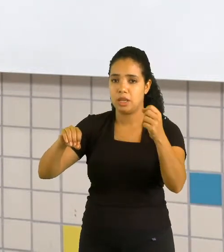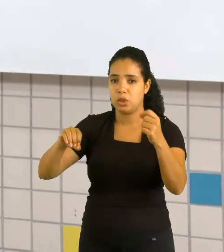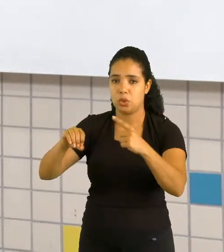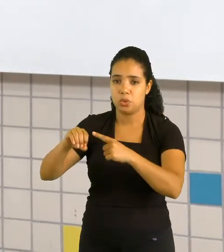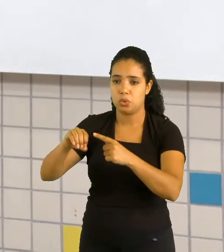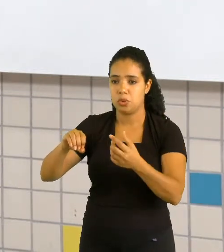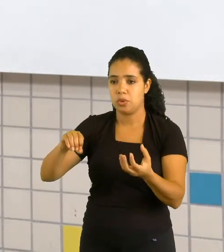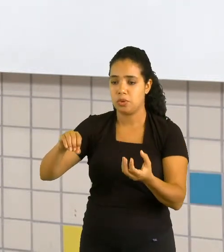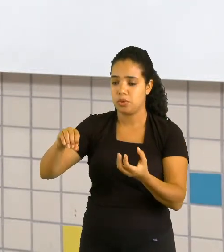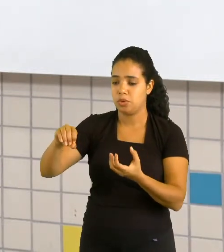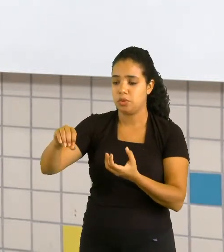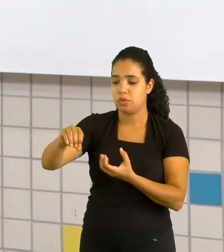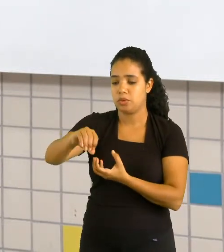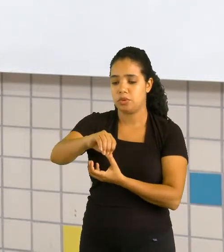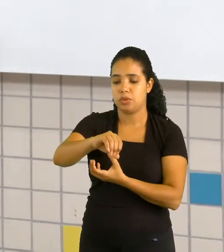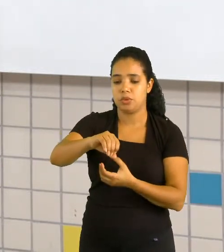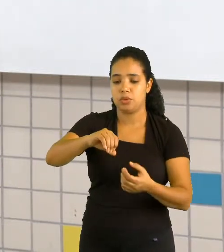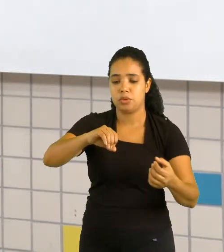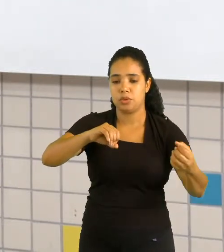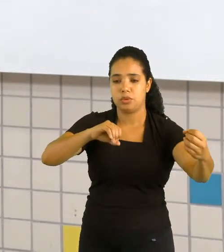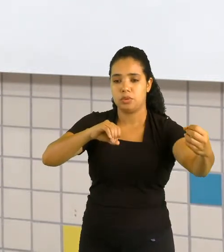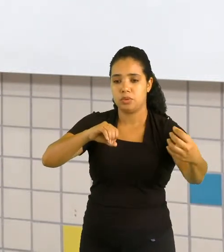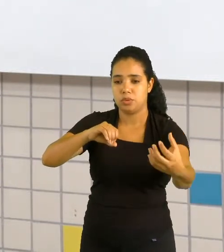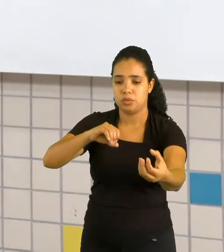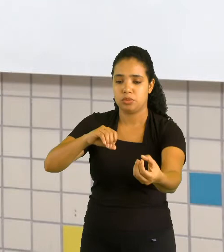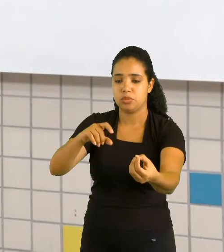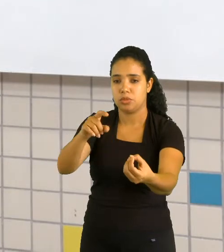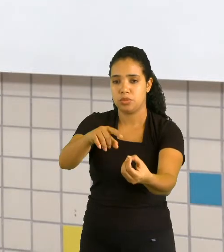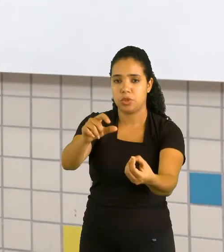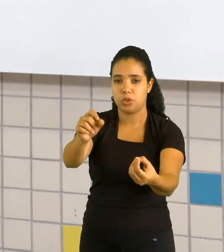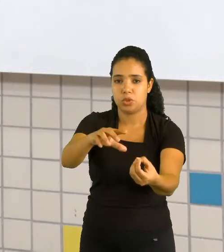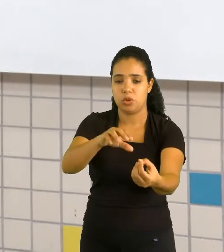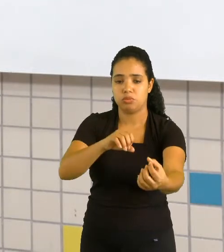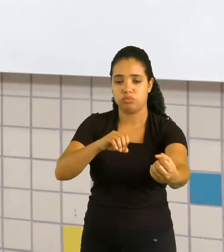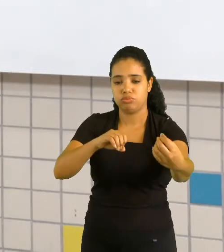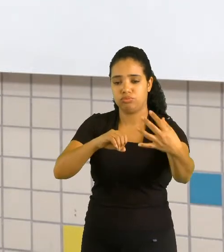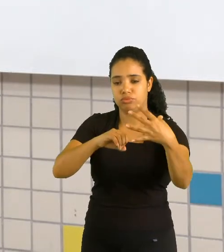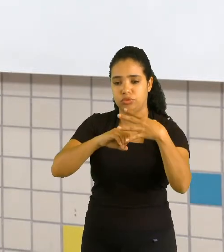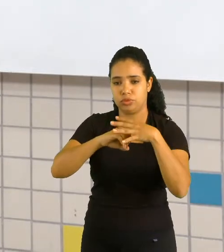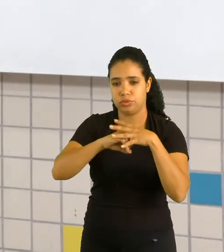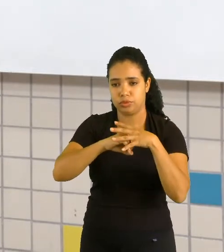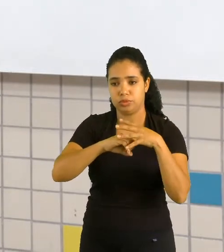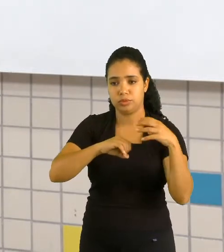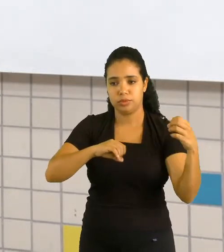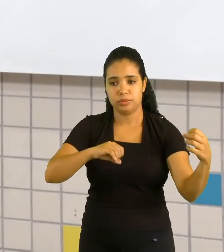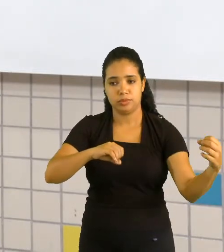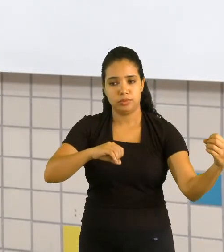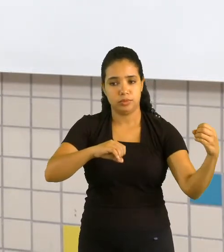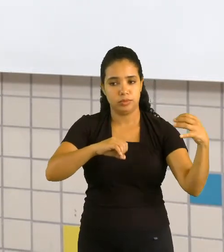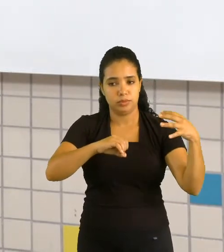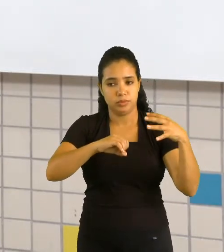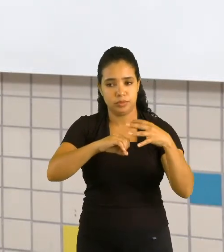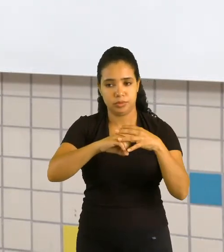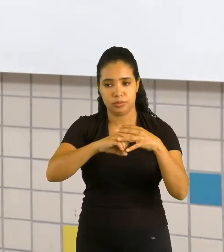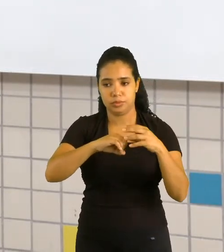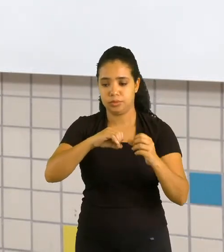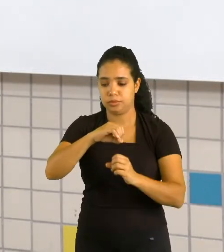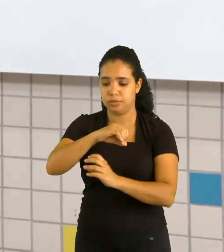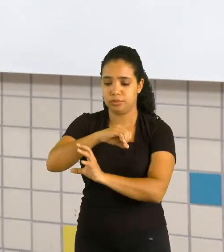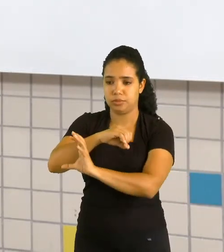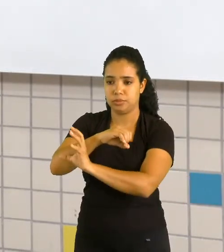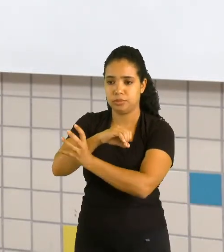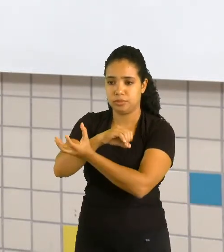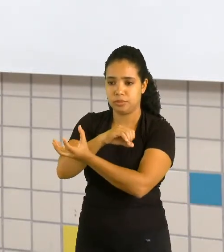do Sol. Então, o brilho que nós vemos da Lua, na verdade, é o reflexo da luz do Sol